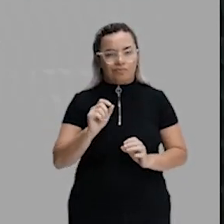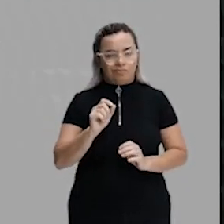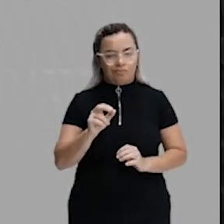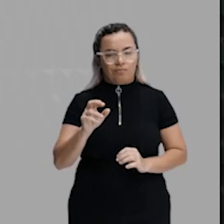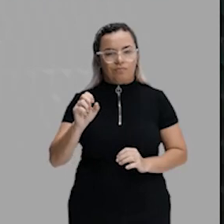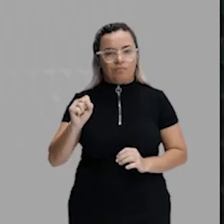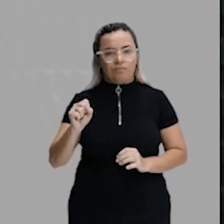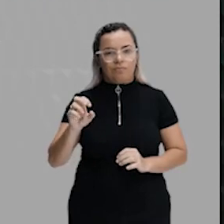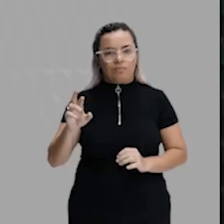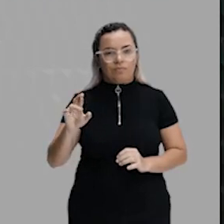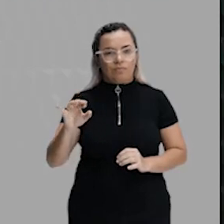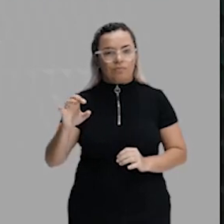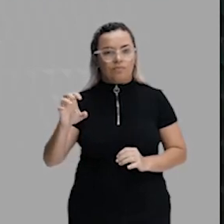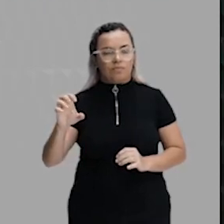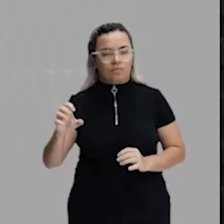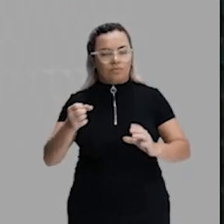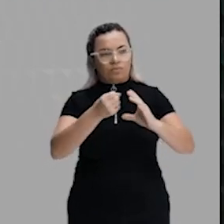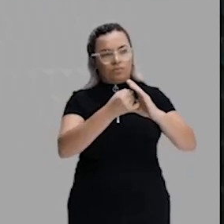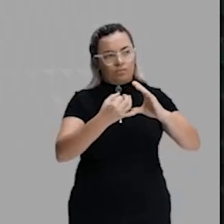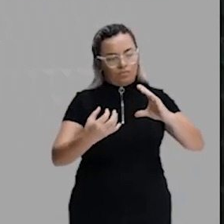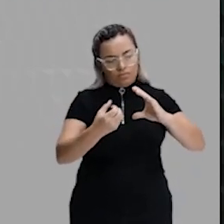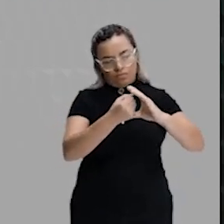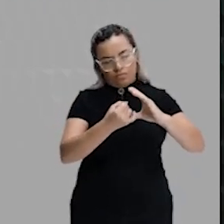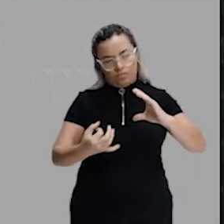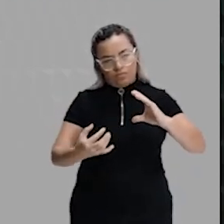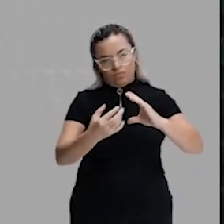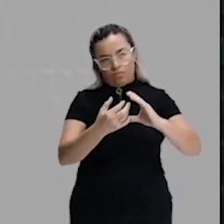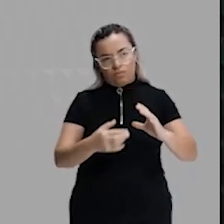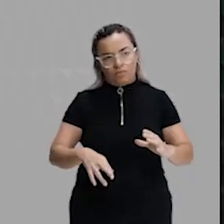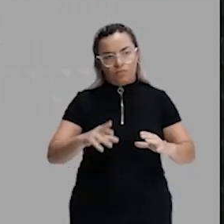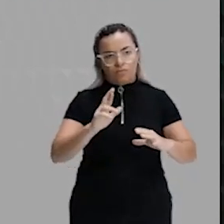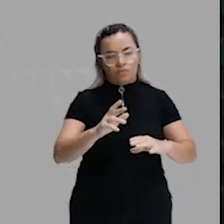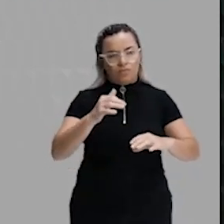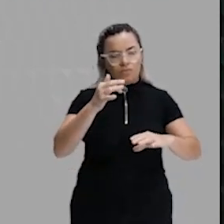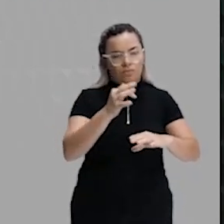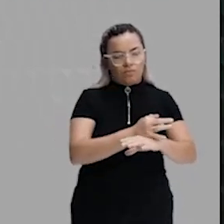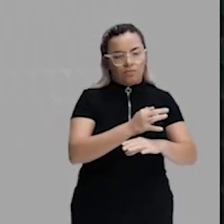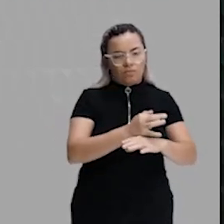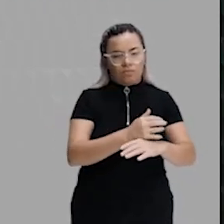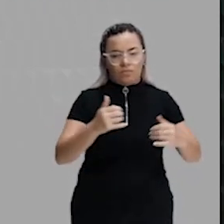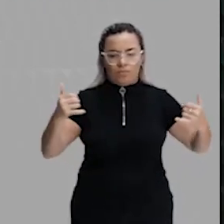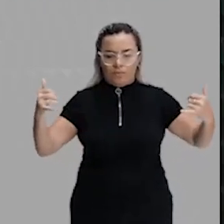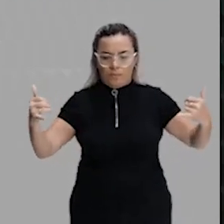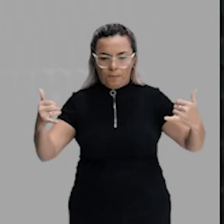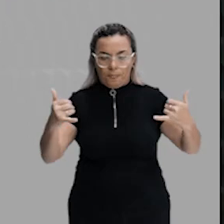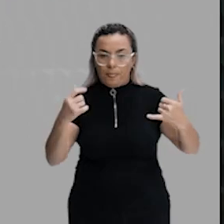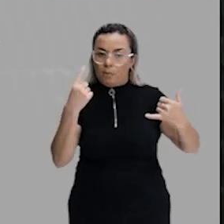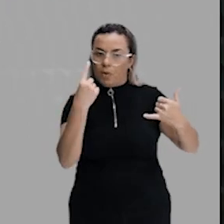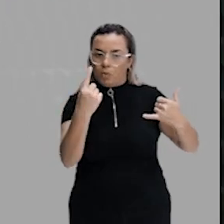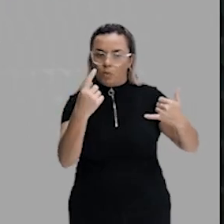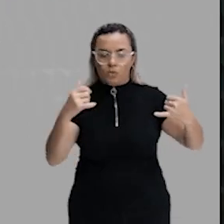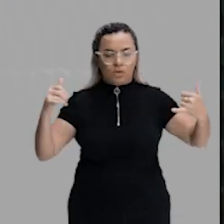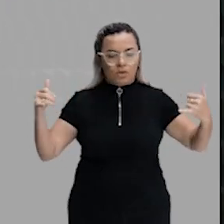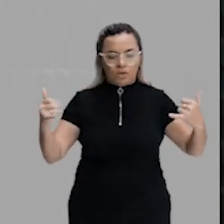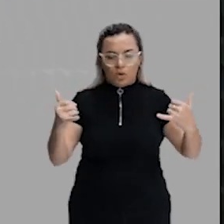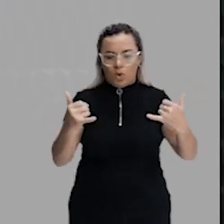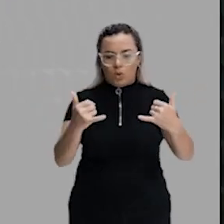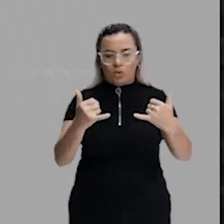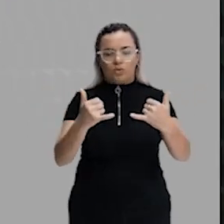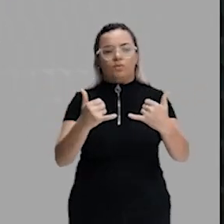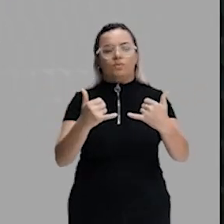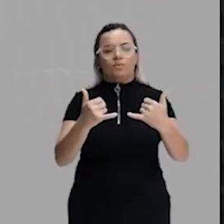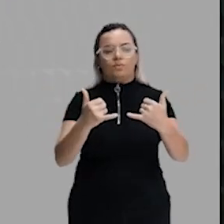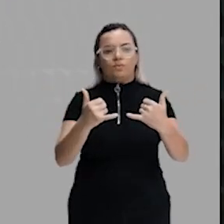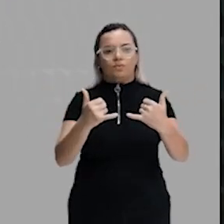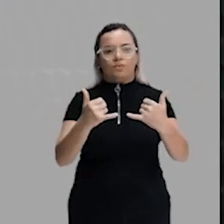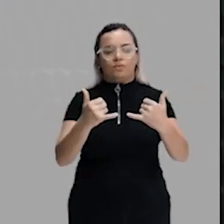Associação em série é caracterizada pelo quê? Resistores que são atravessados pela mesma corrente. Certo? Lembrando,